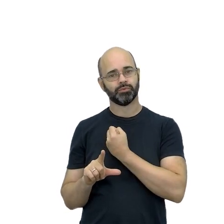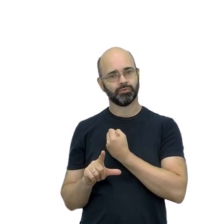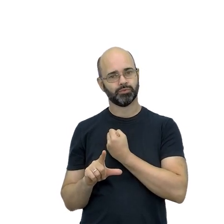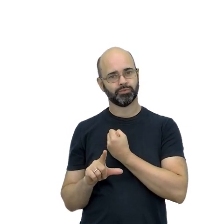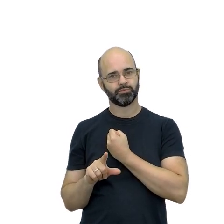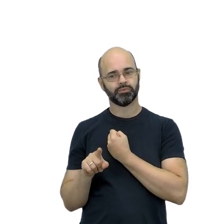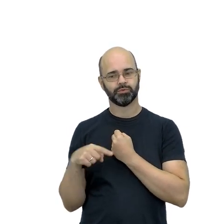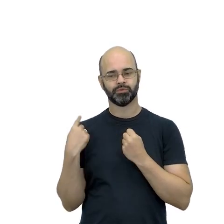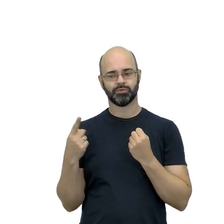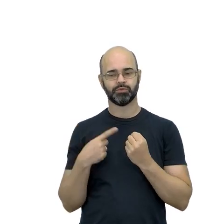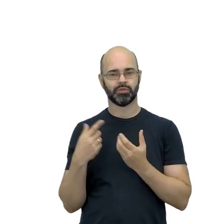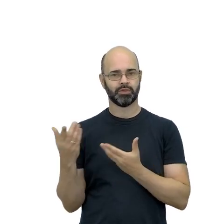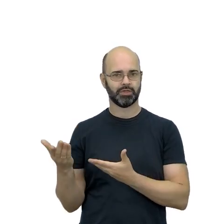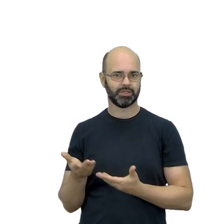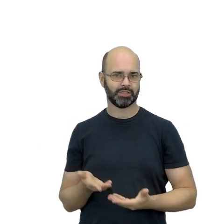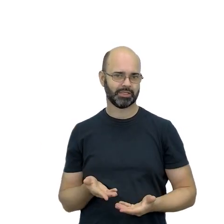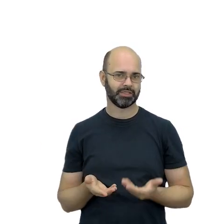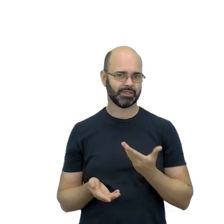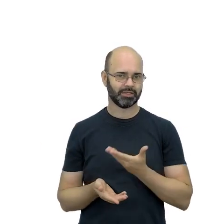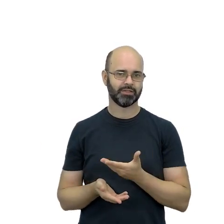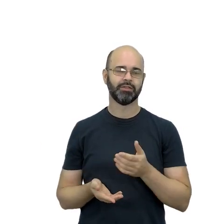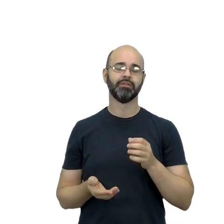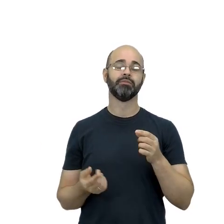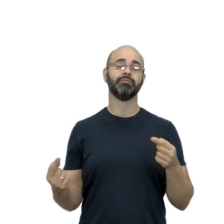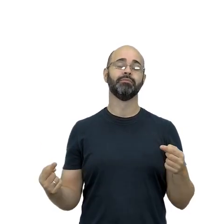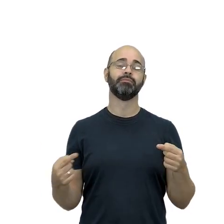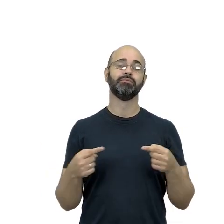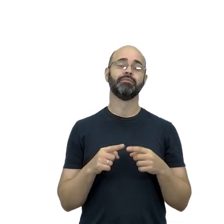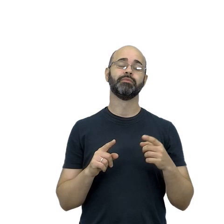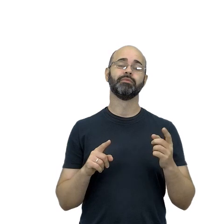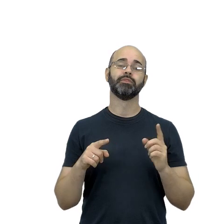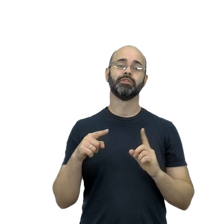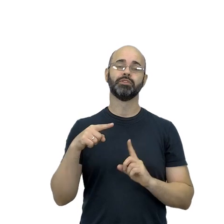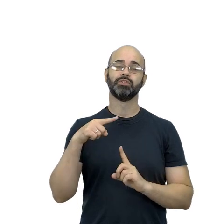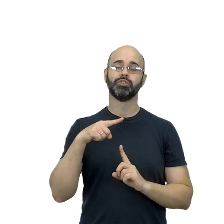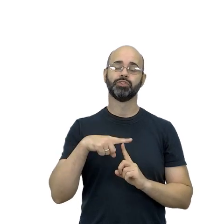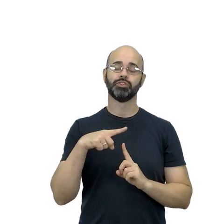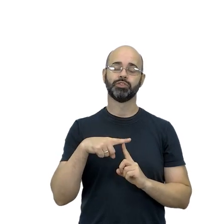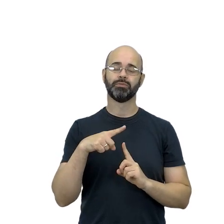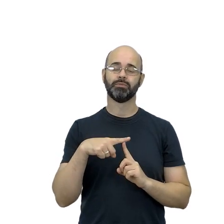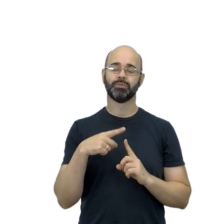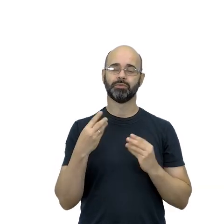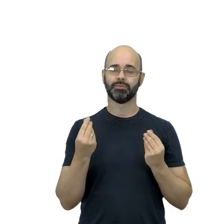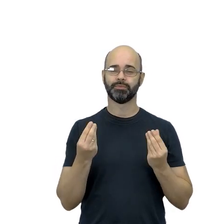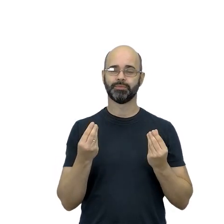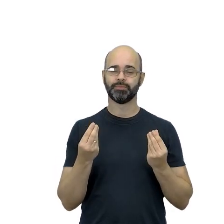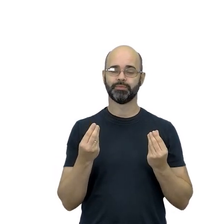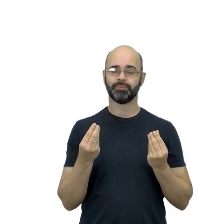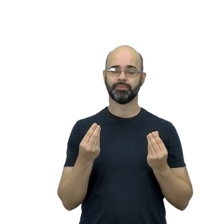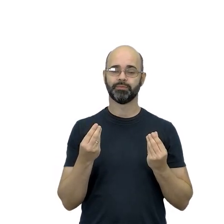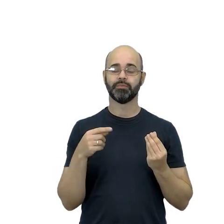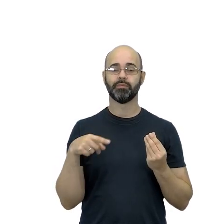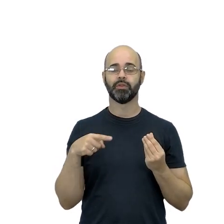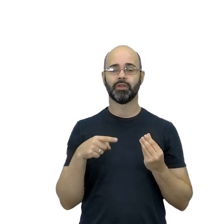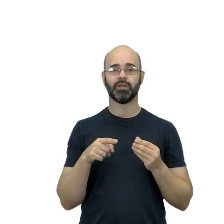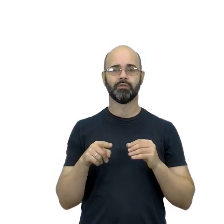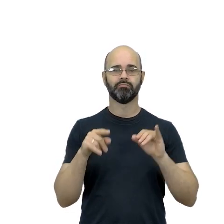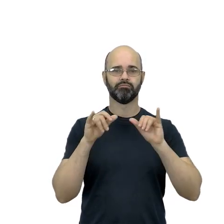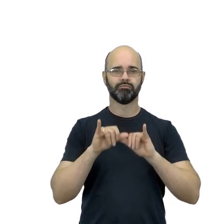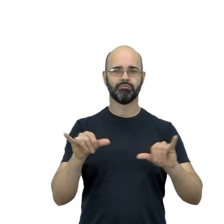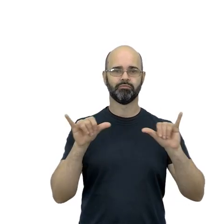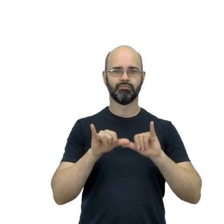trazendo para a gente, em relação ao tipo de veículo que ele está sendo processado,